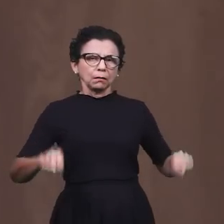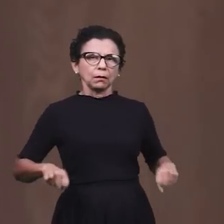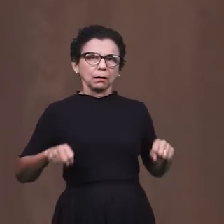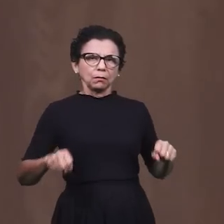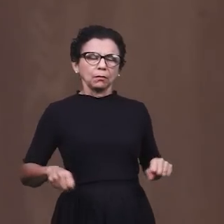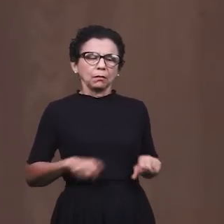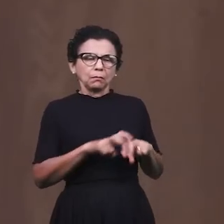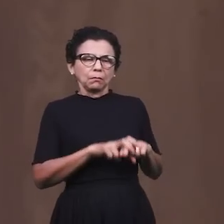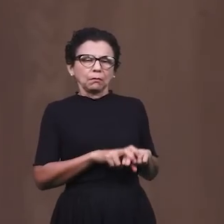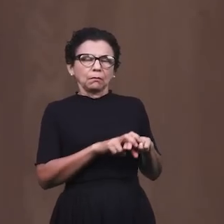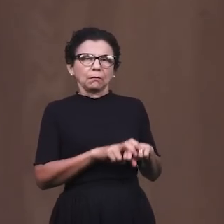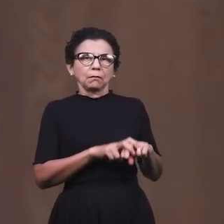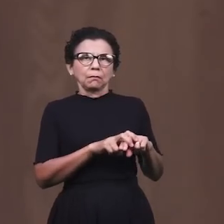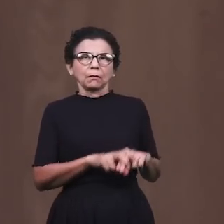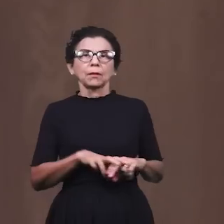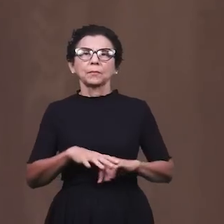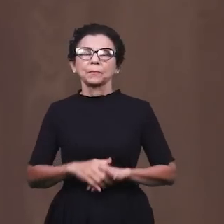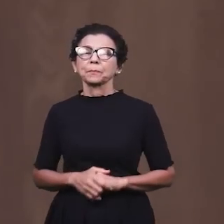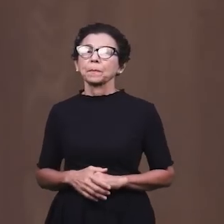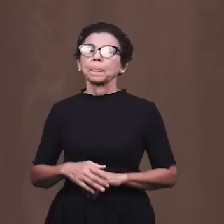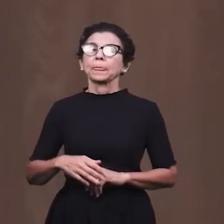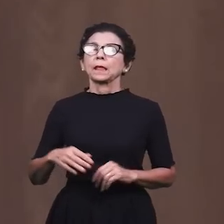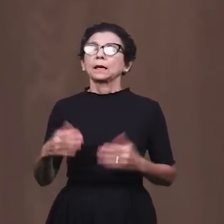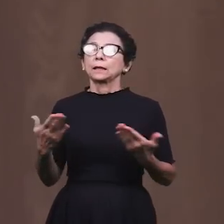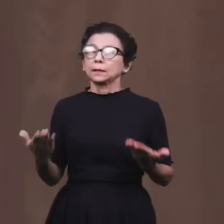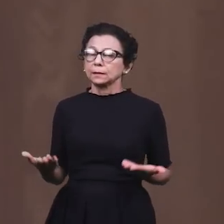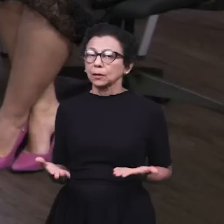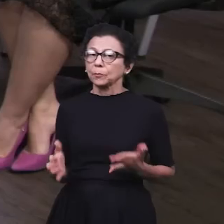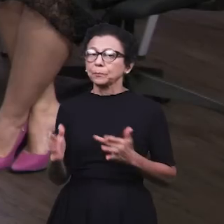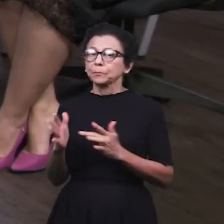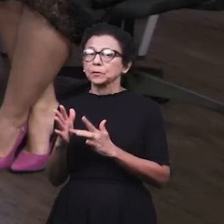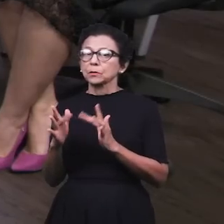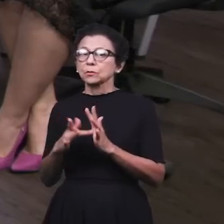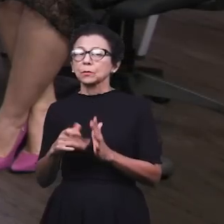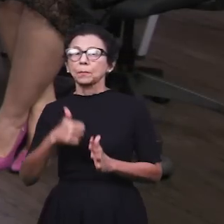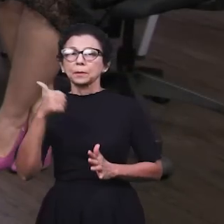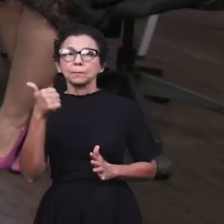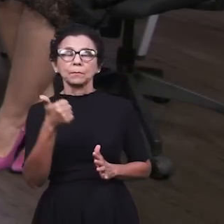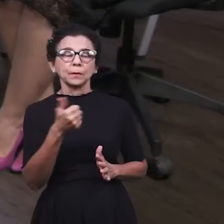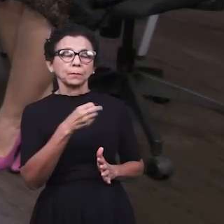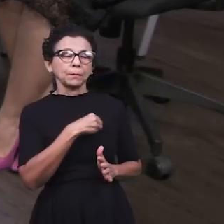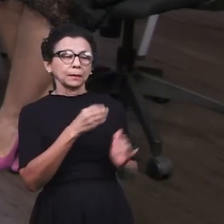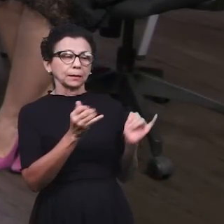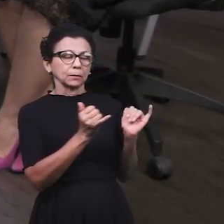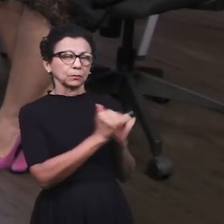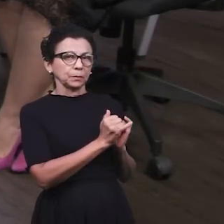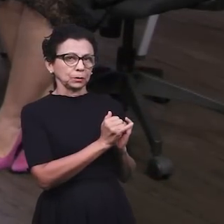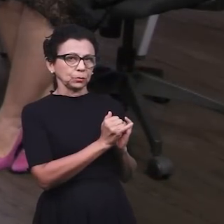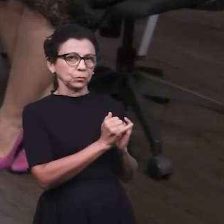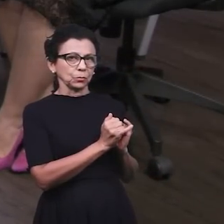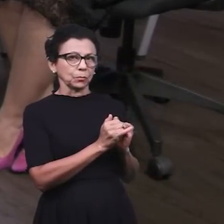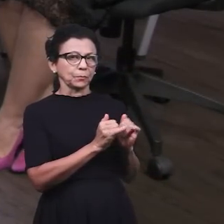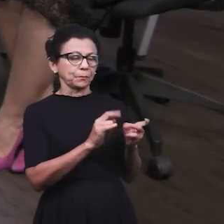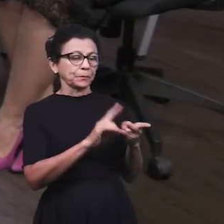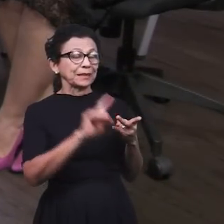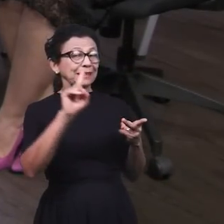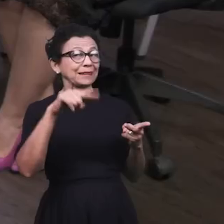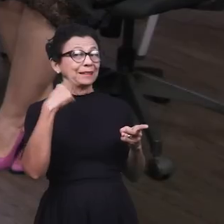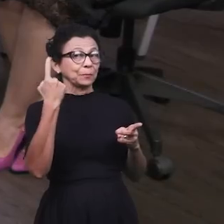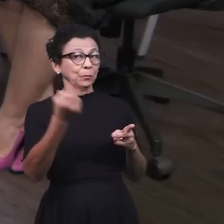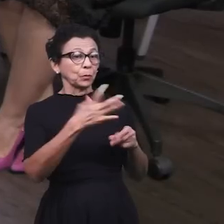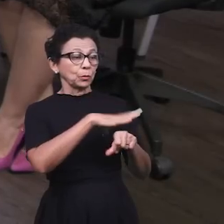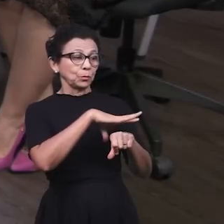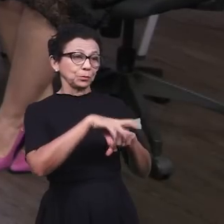ele operou o sinal. Para mostrar o quê? Que o objetivo dos dons espirituais na igreja é a edificação espiritual da igreja.